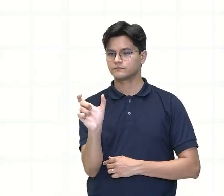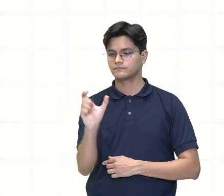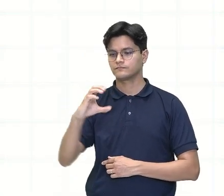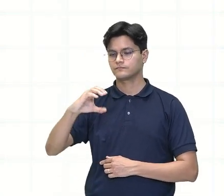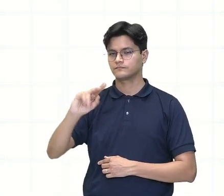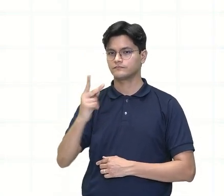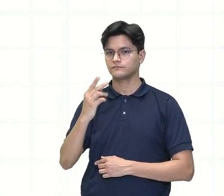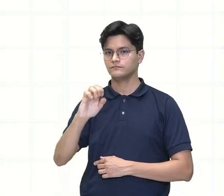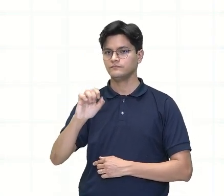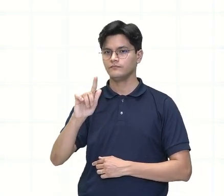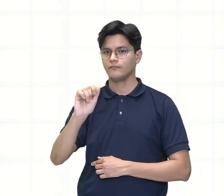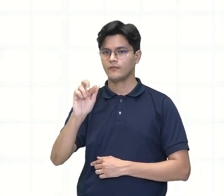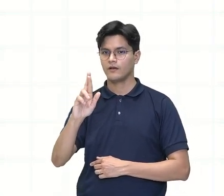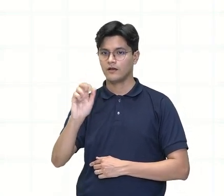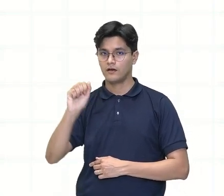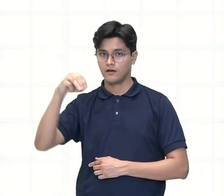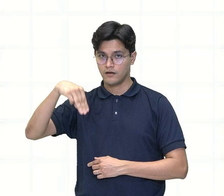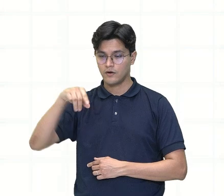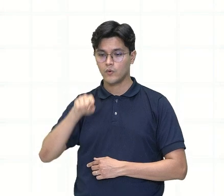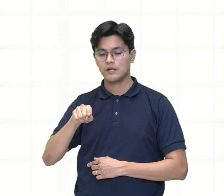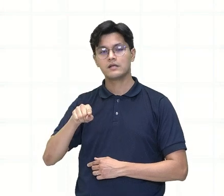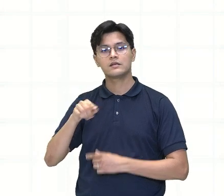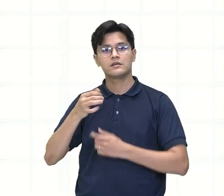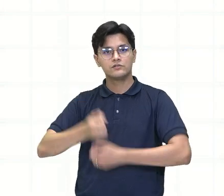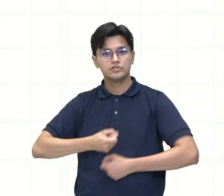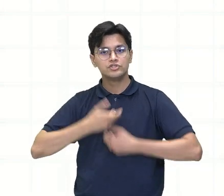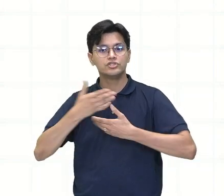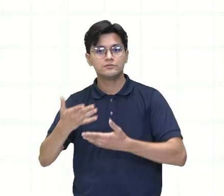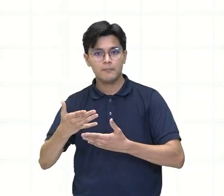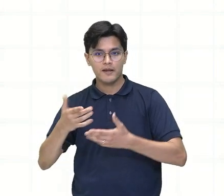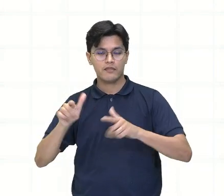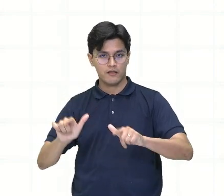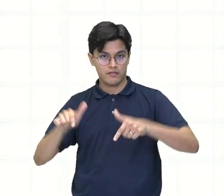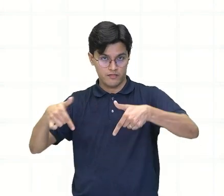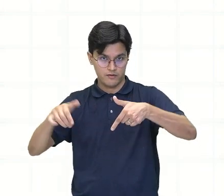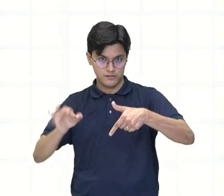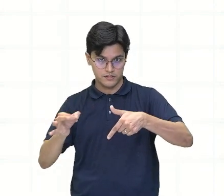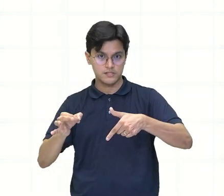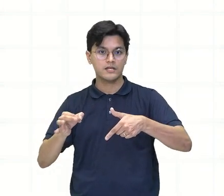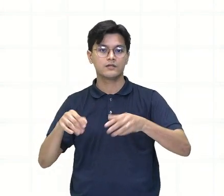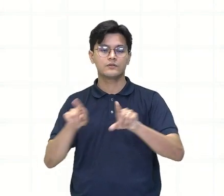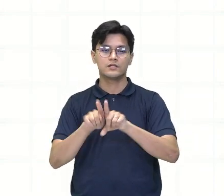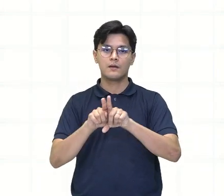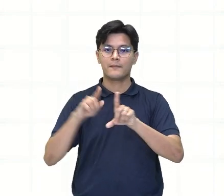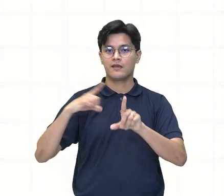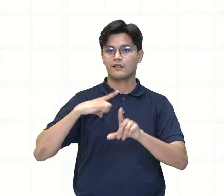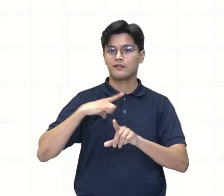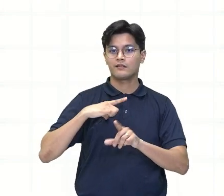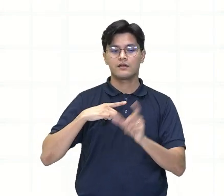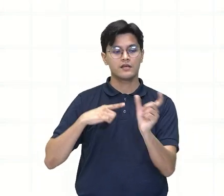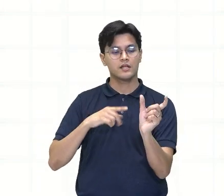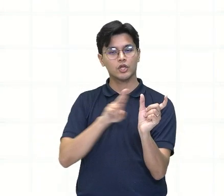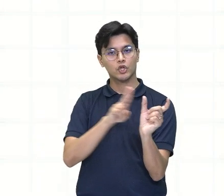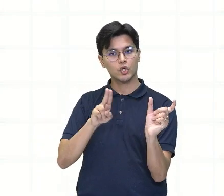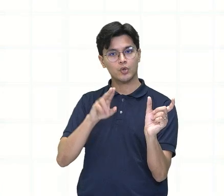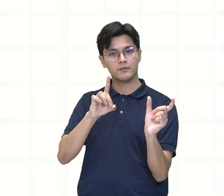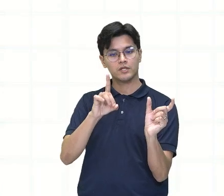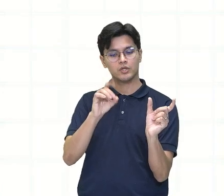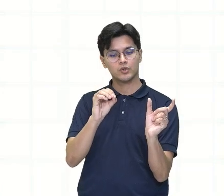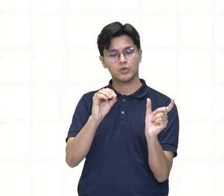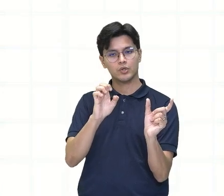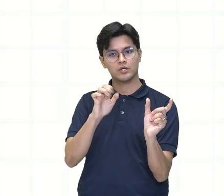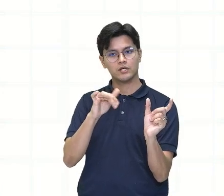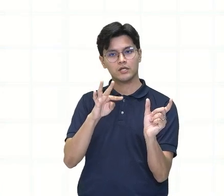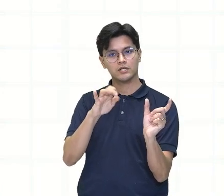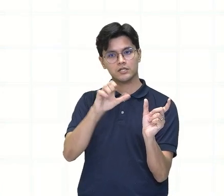aí sim eu tenho um predicado verbo nominal, porque eu tenho tanto um verbo de ação quanto um nome. Nós já vamos